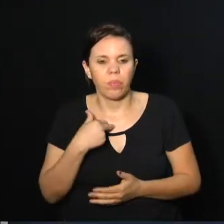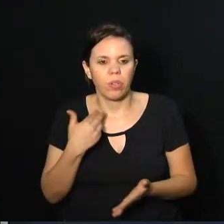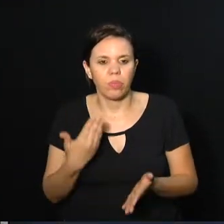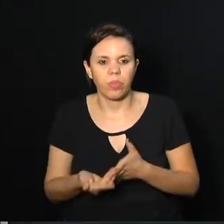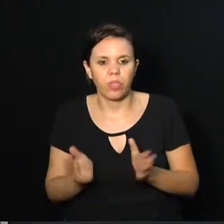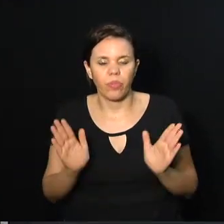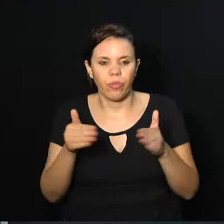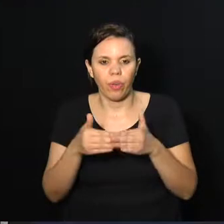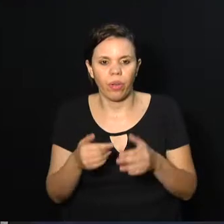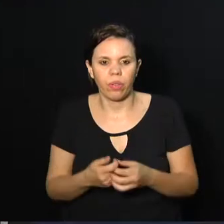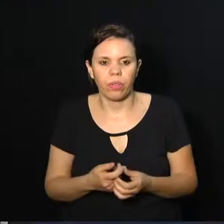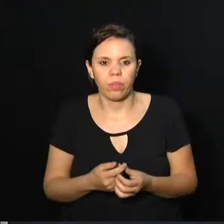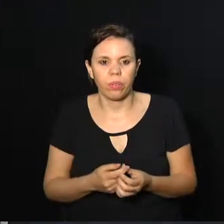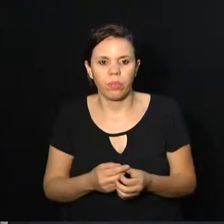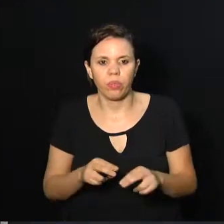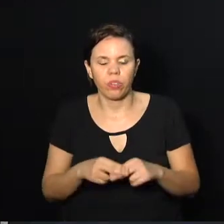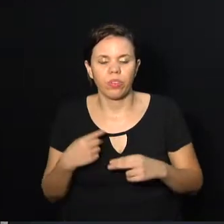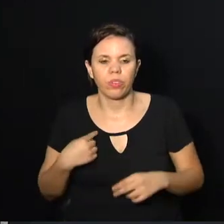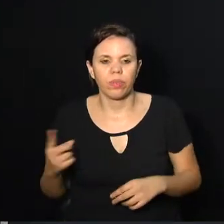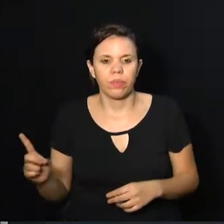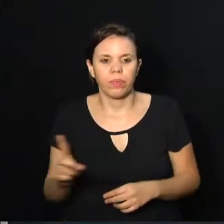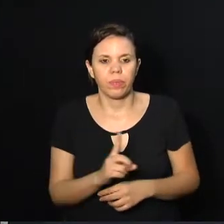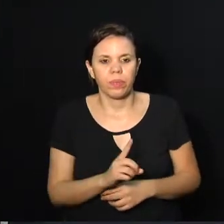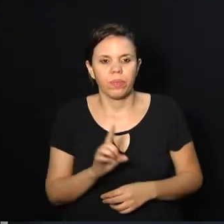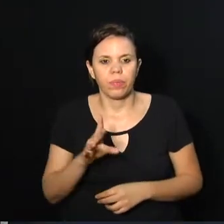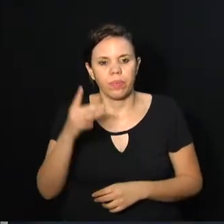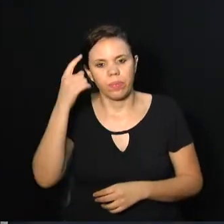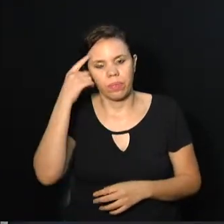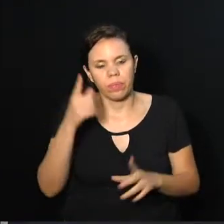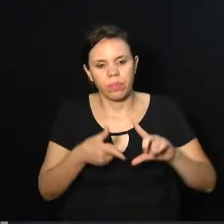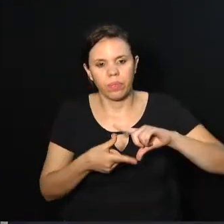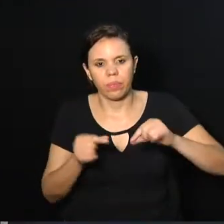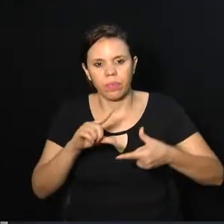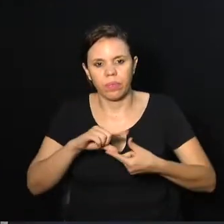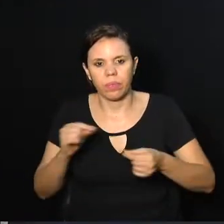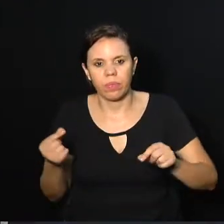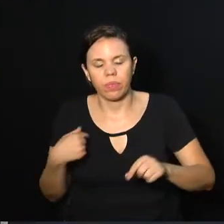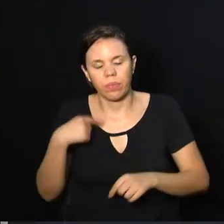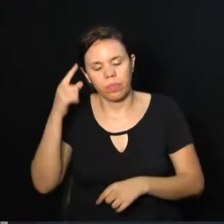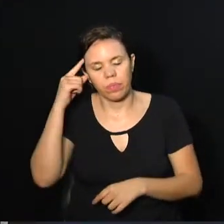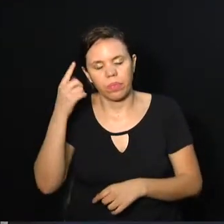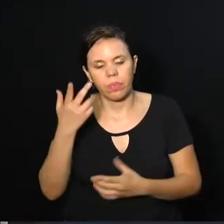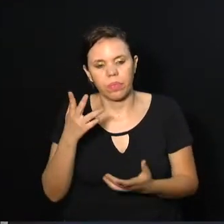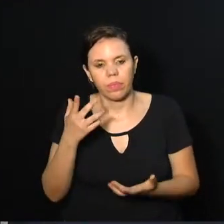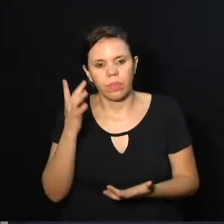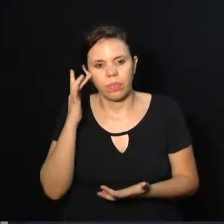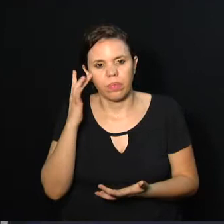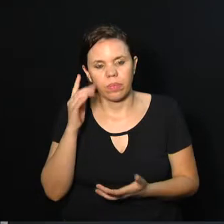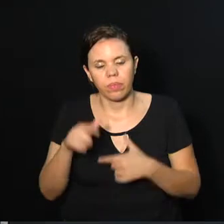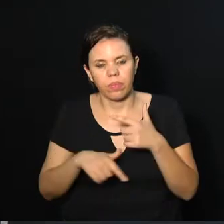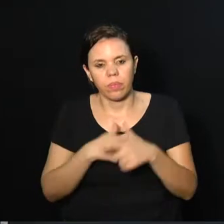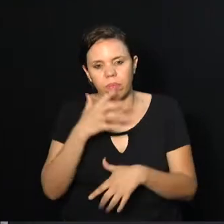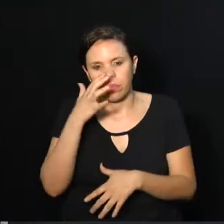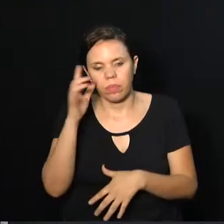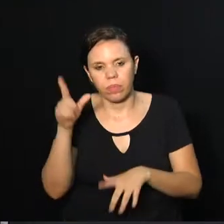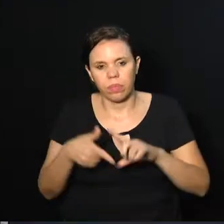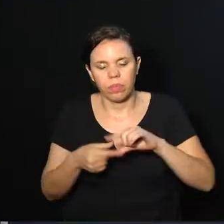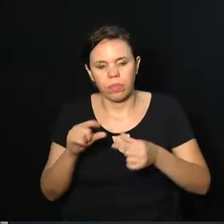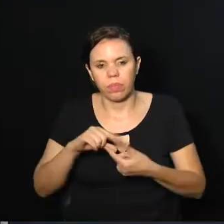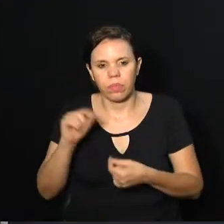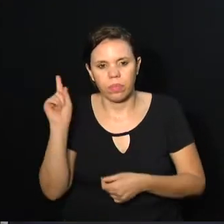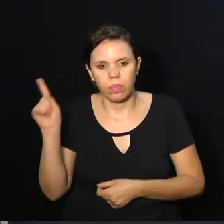que eu falo, por isso que eu vim aqui, sabe? Eu pensei que era sobre o Boldrini, falar a verdade. Eu admiro muito o trabalho do Centro Boldrini,